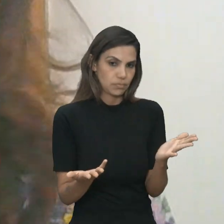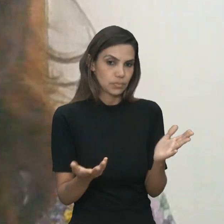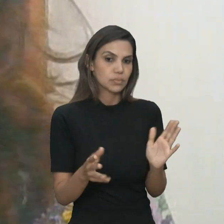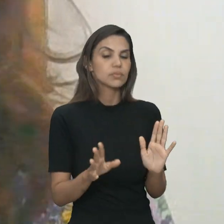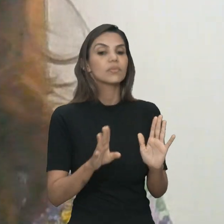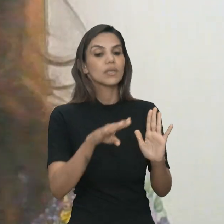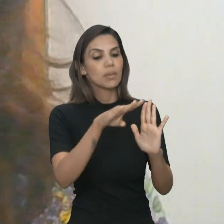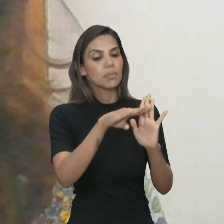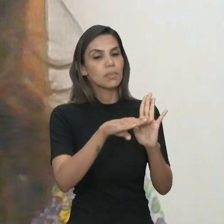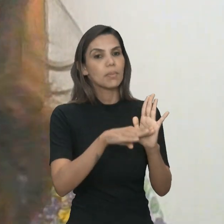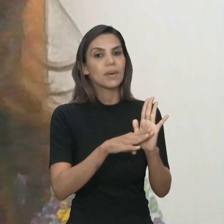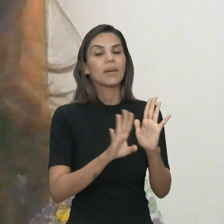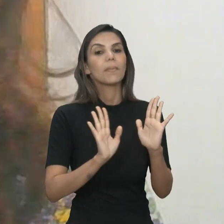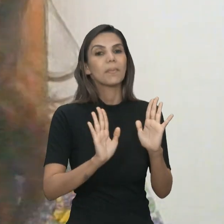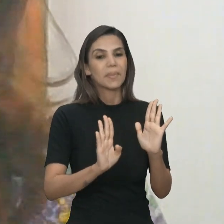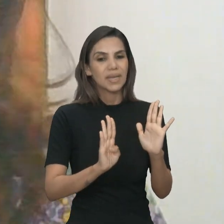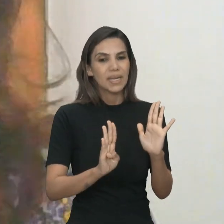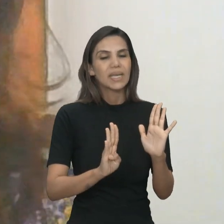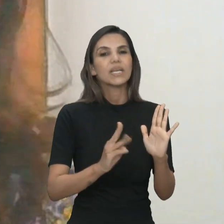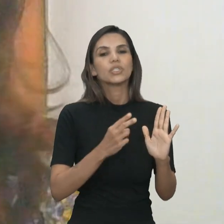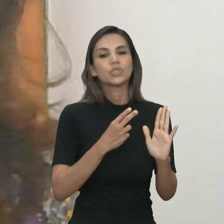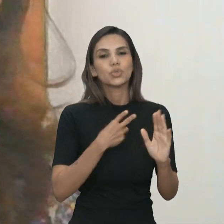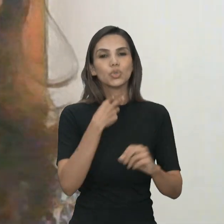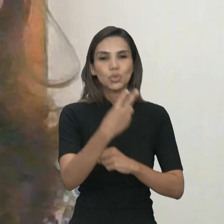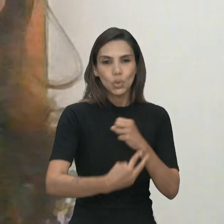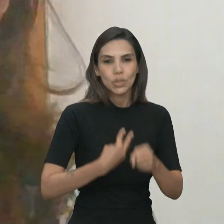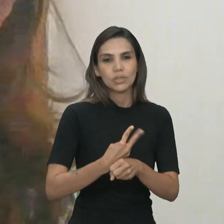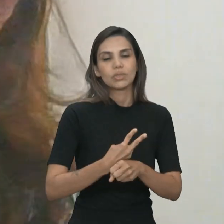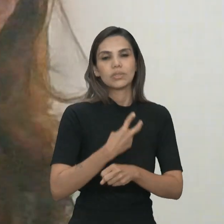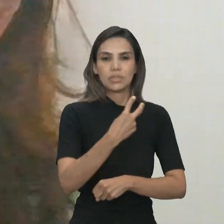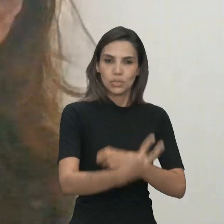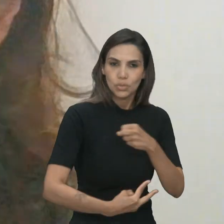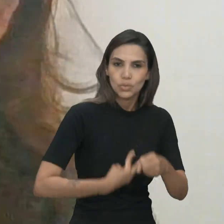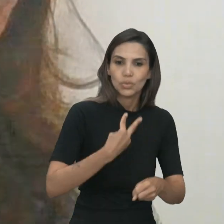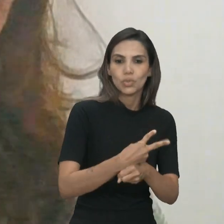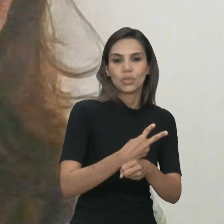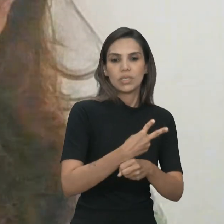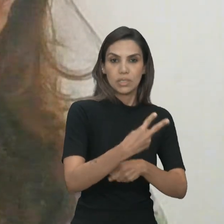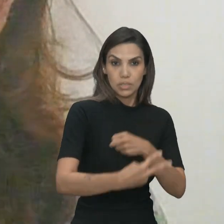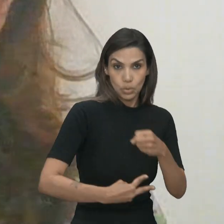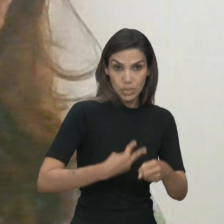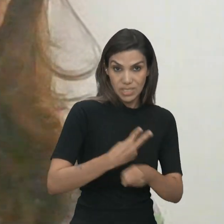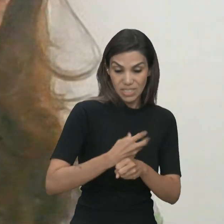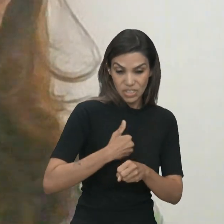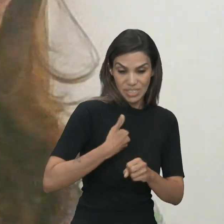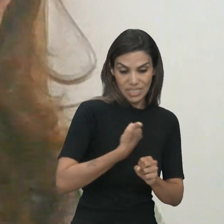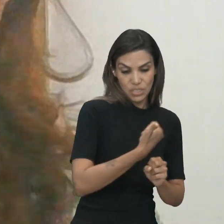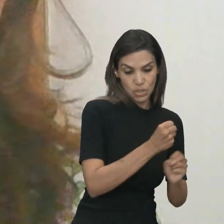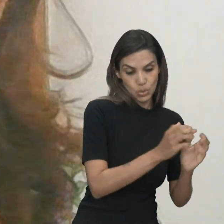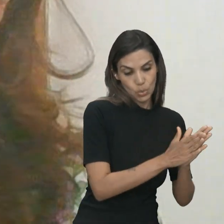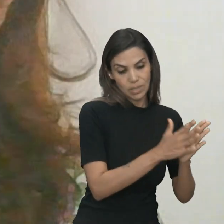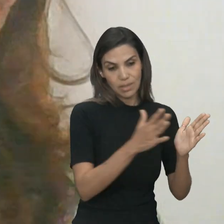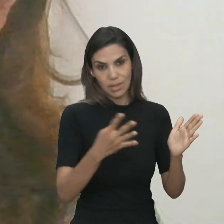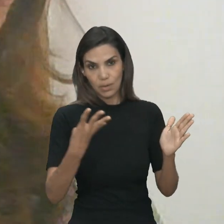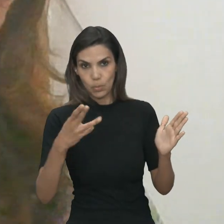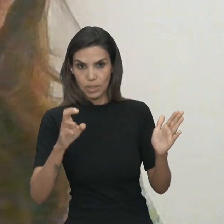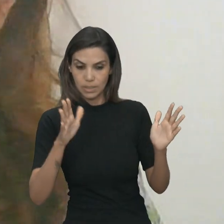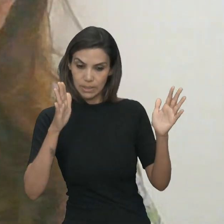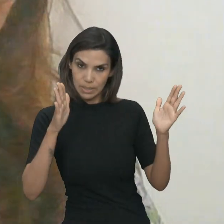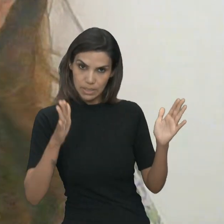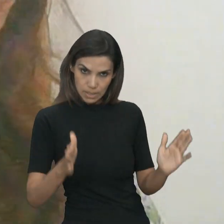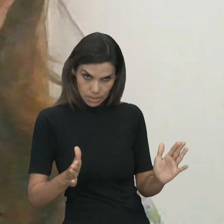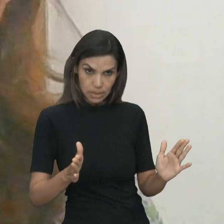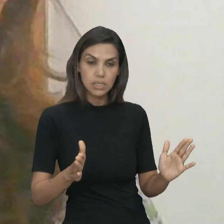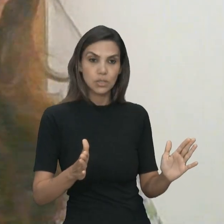é bienal, ou seja, a cada 2 anos, para servidores entre 18 e 45 anos. E para aqueles servidores que têm